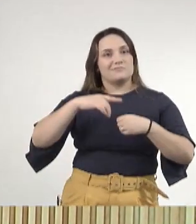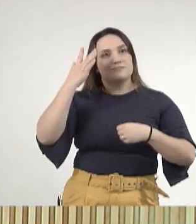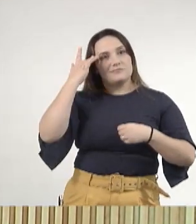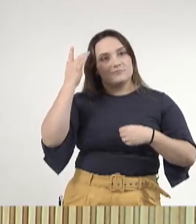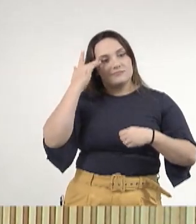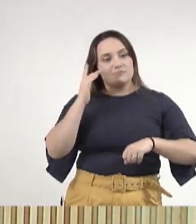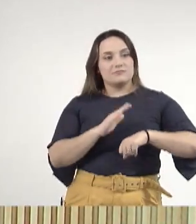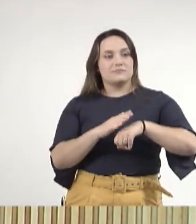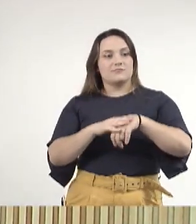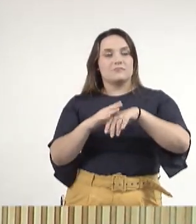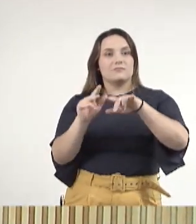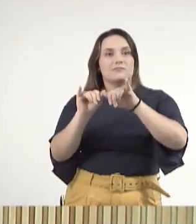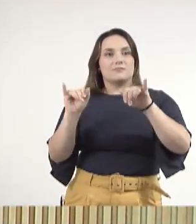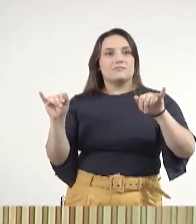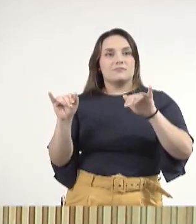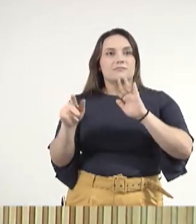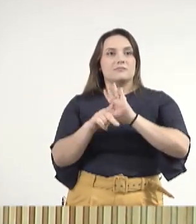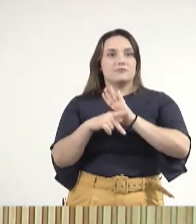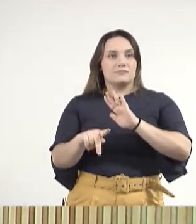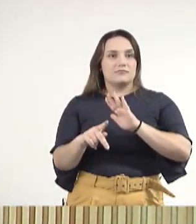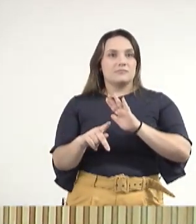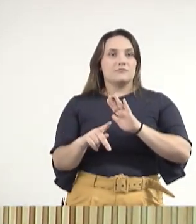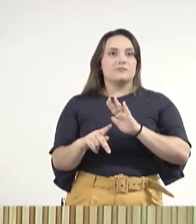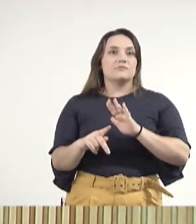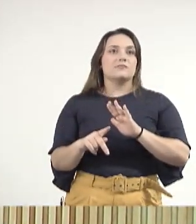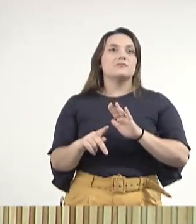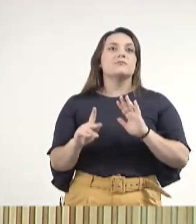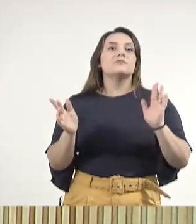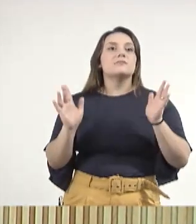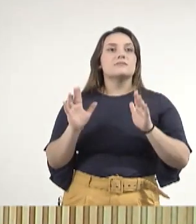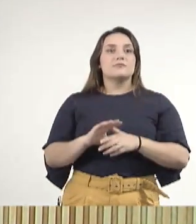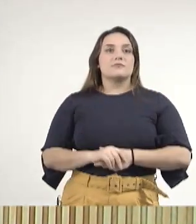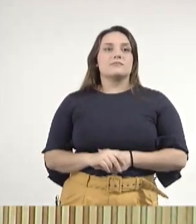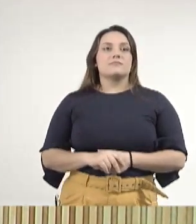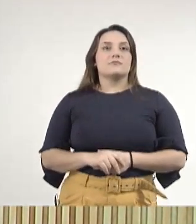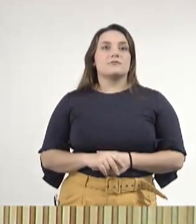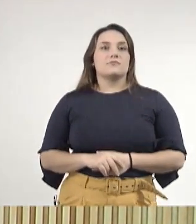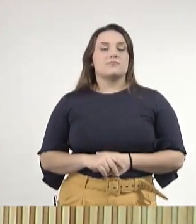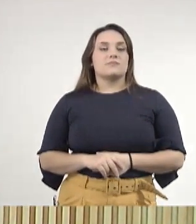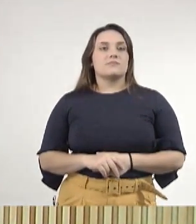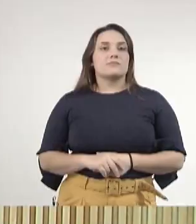amanhã com mais notícias aqui da nossa Alemes. Eu espero você. Até lá. Tchau, tchau.